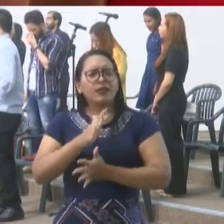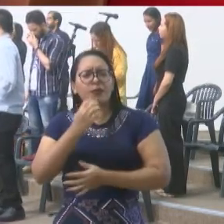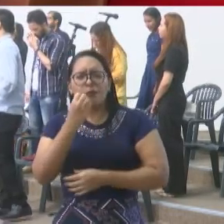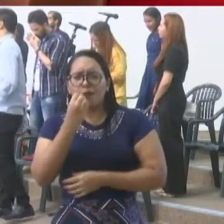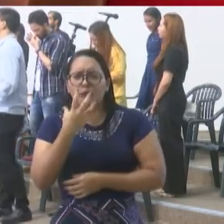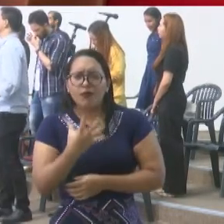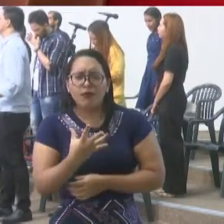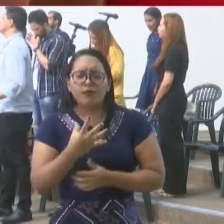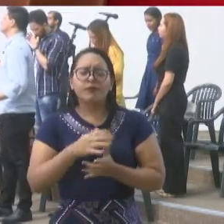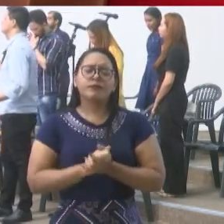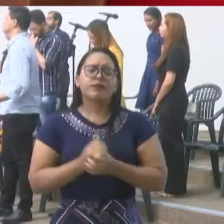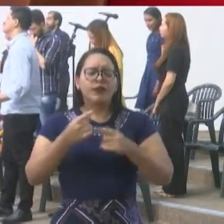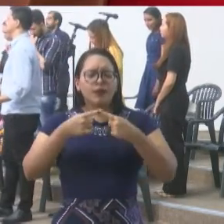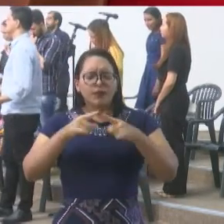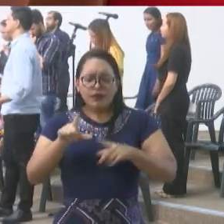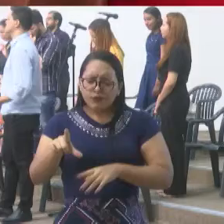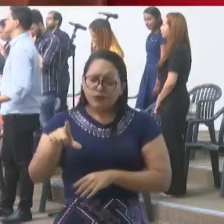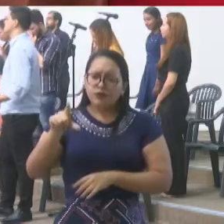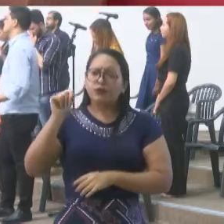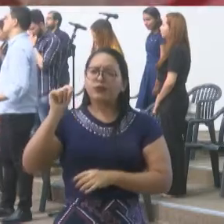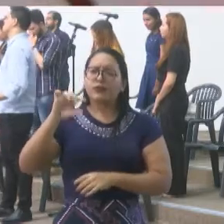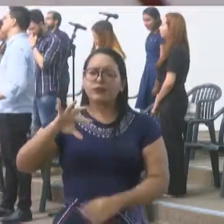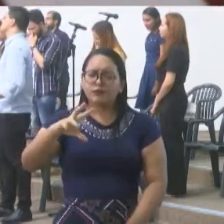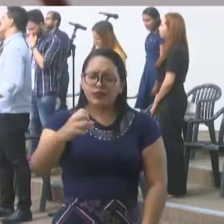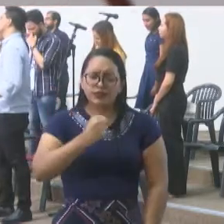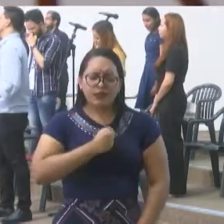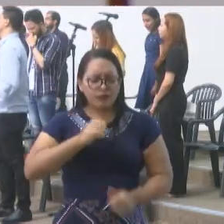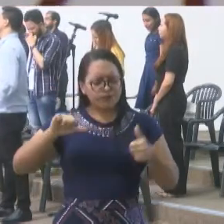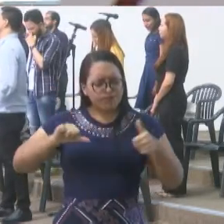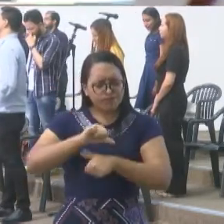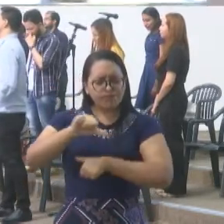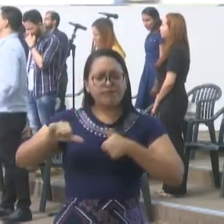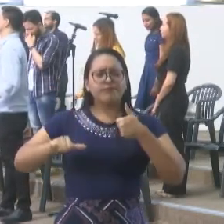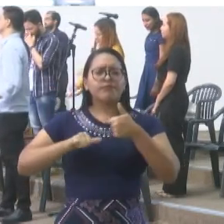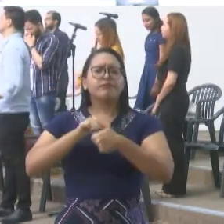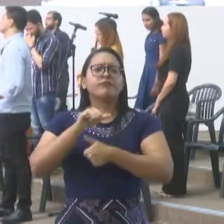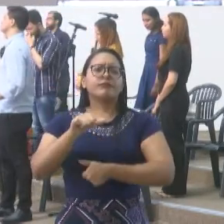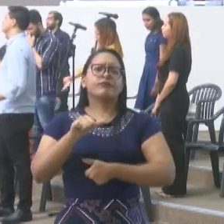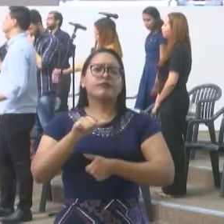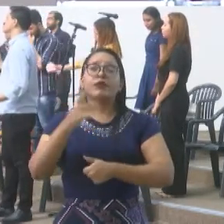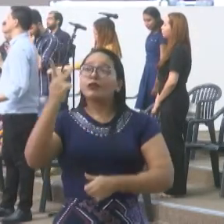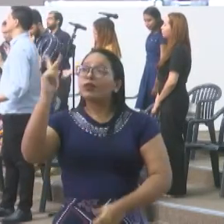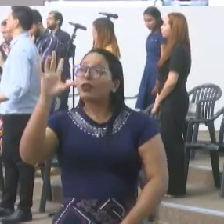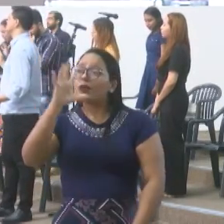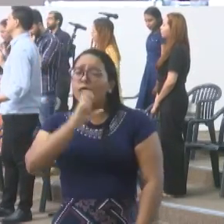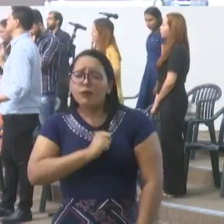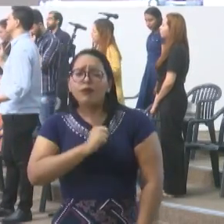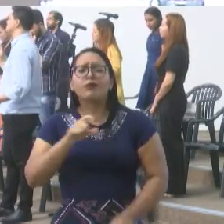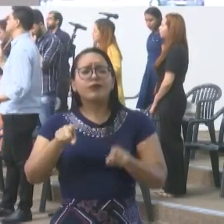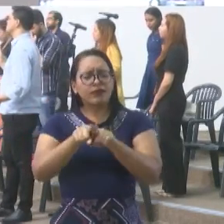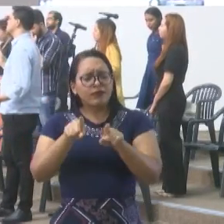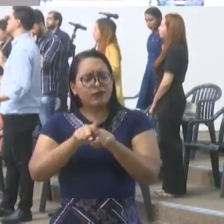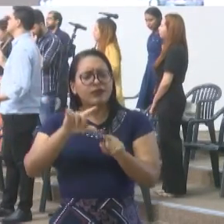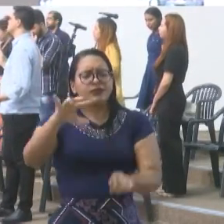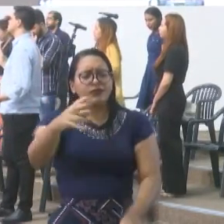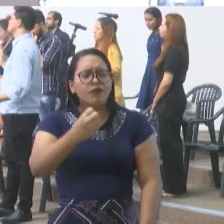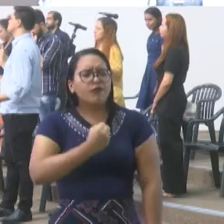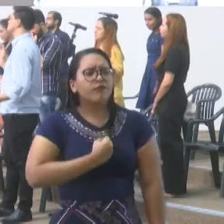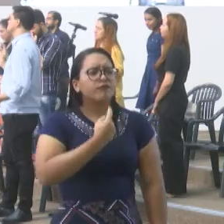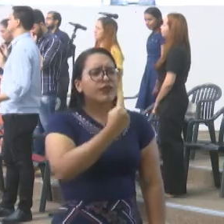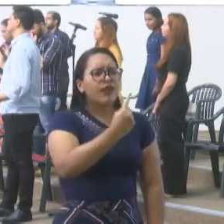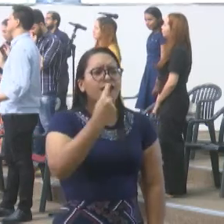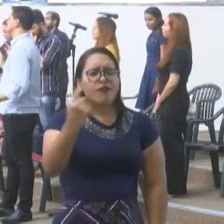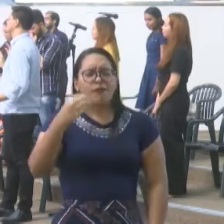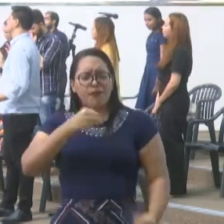Apontasse para isso, ela foi escolhida, ela foi restaurada, ela foi resgatada. O teu amor nos resgatou, Senhor, nos resgatou